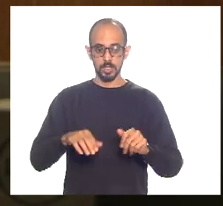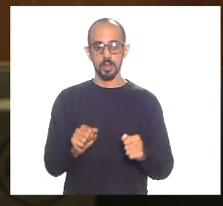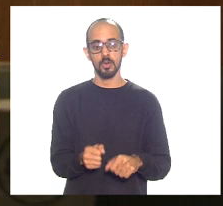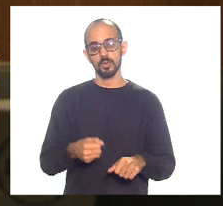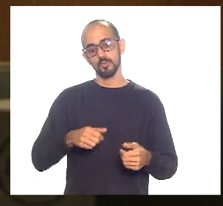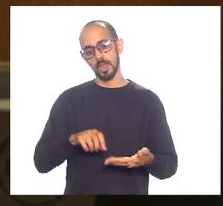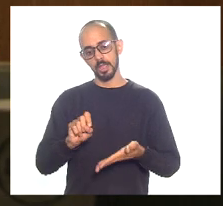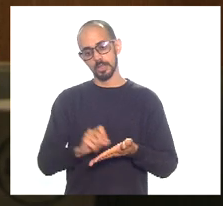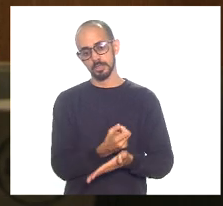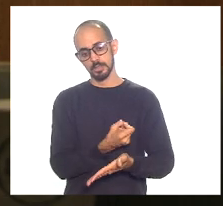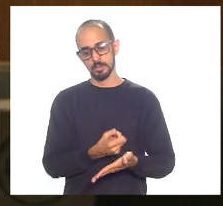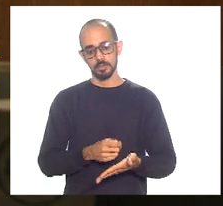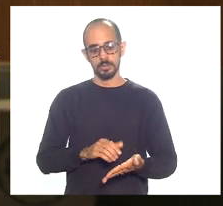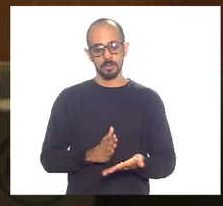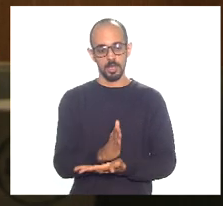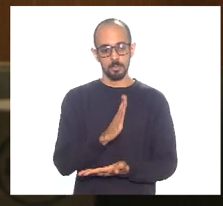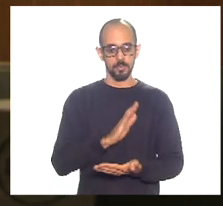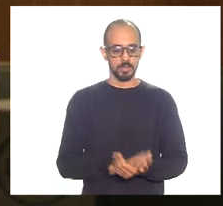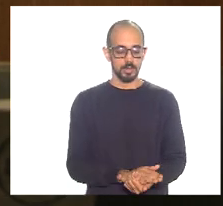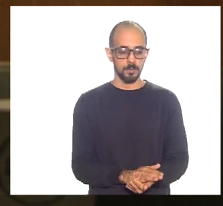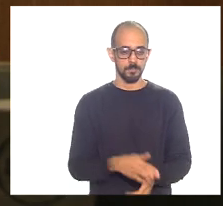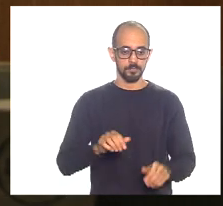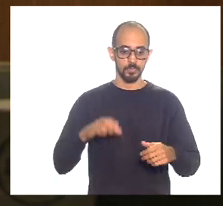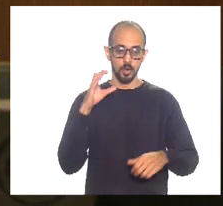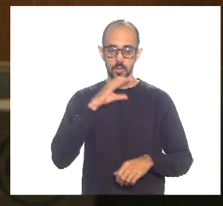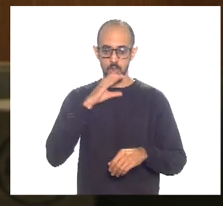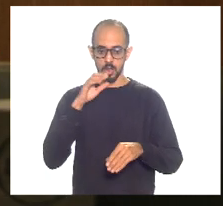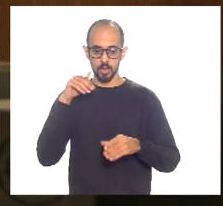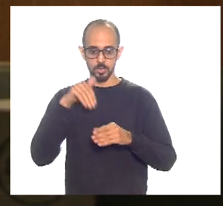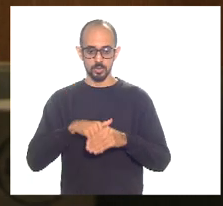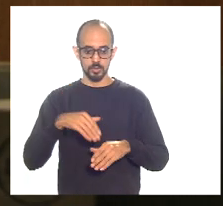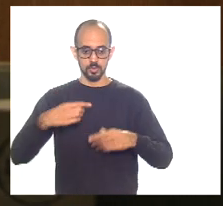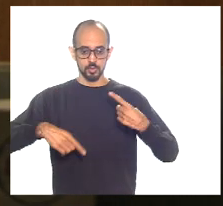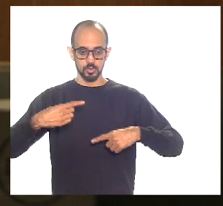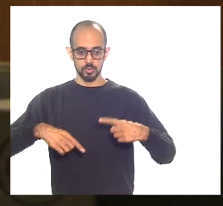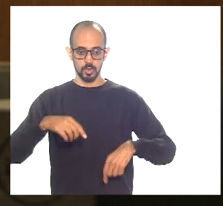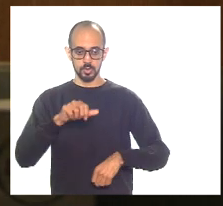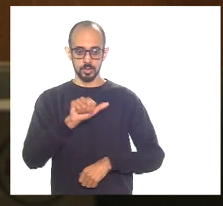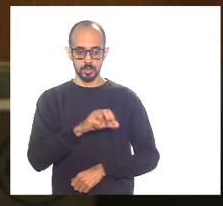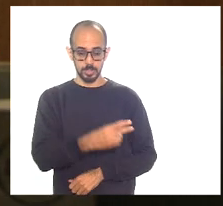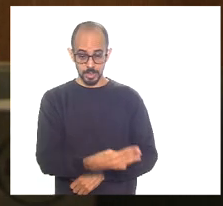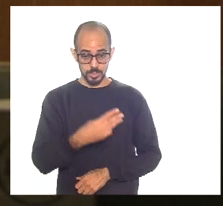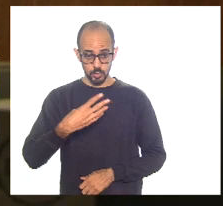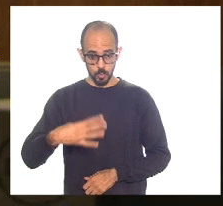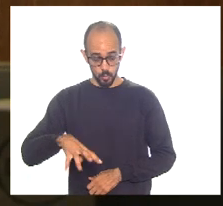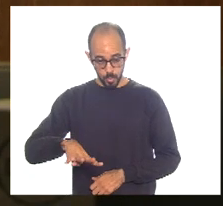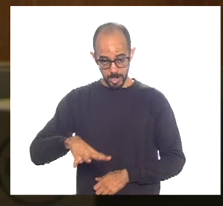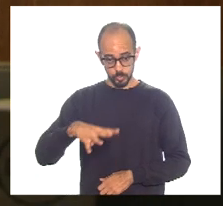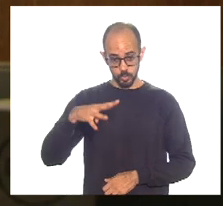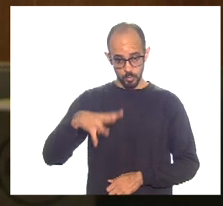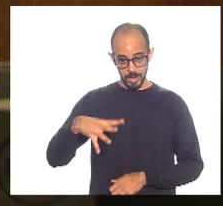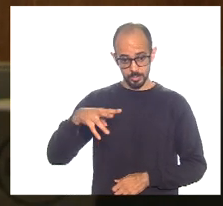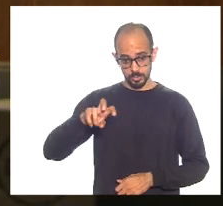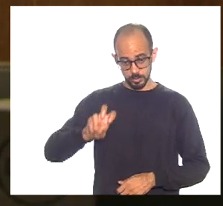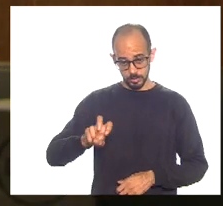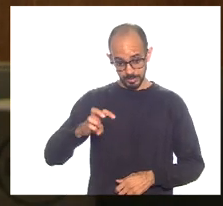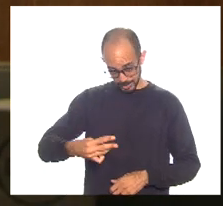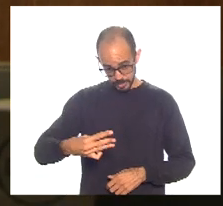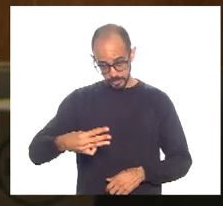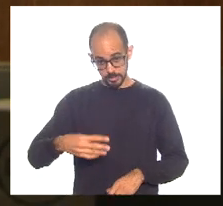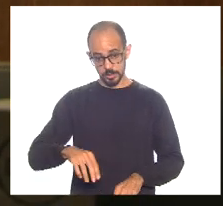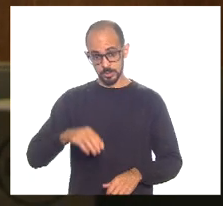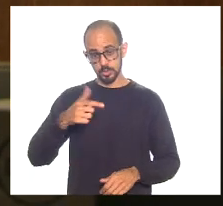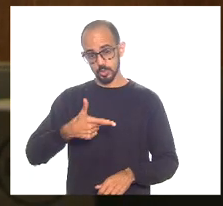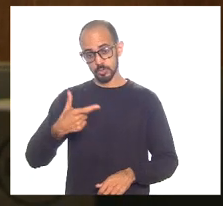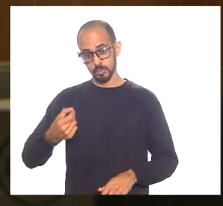autógrafo. Em regime de urgência, em votação, em discussão, único projeto de lei 3443 de 2020, de autoria dos deputados